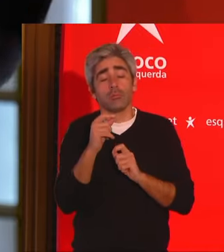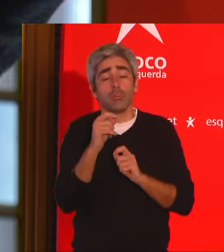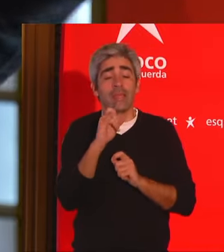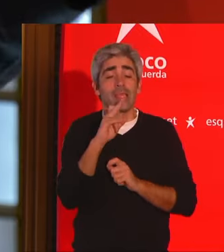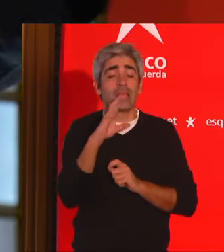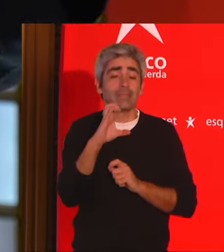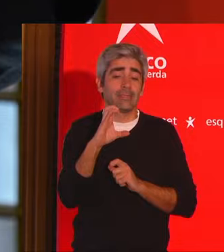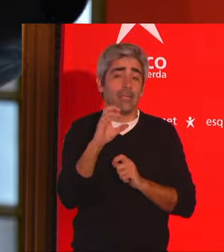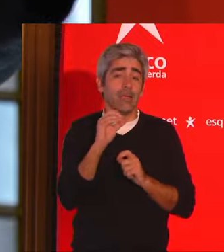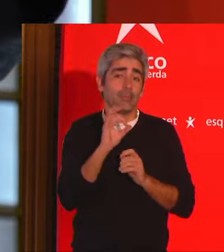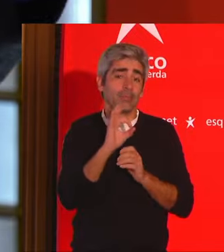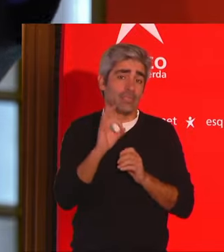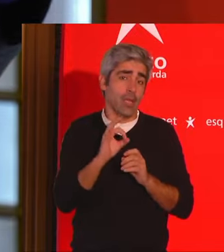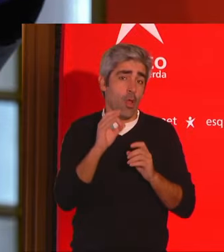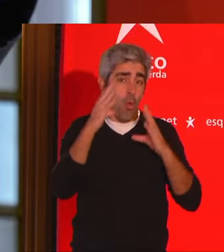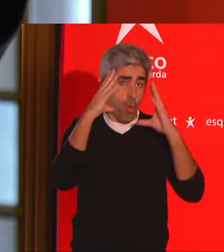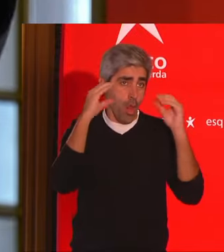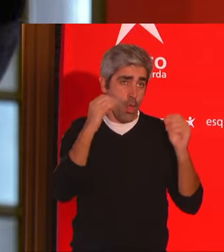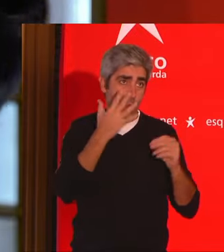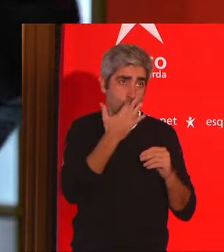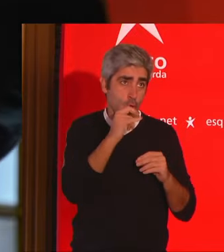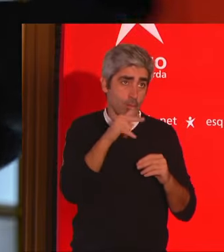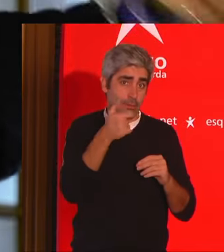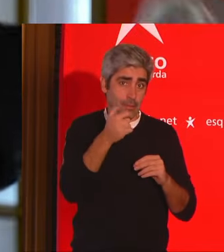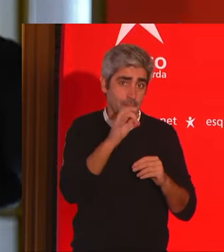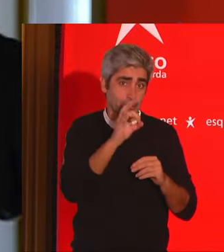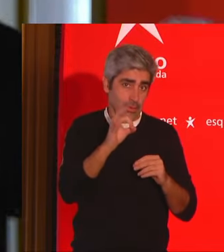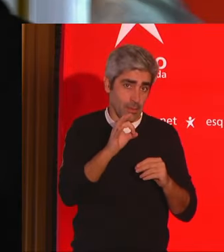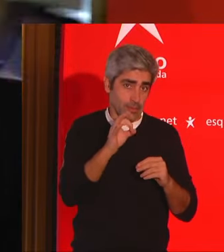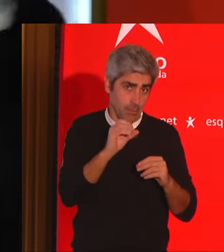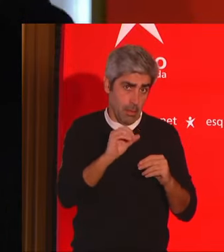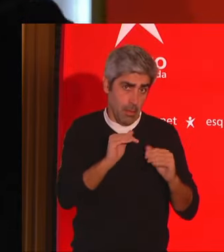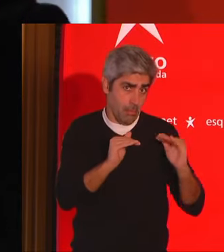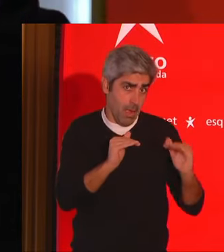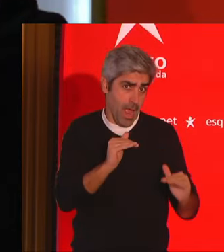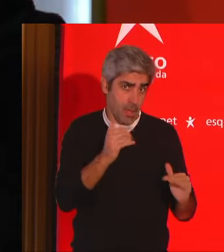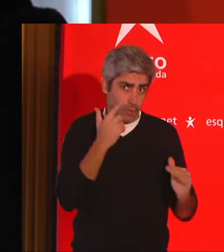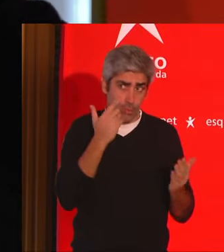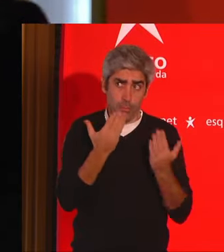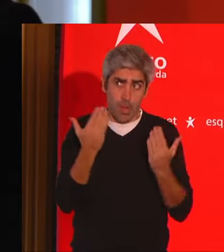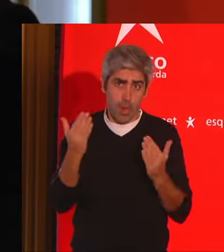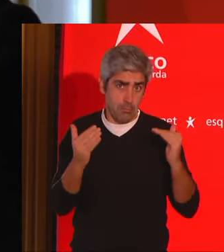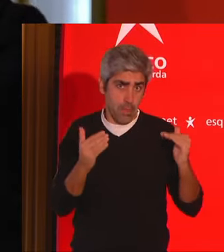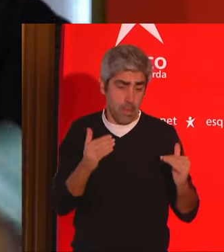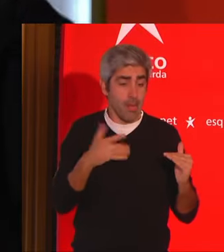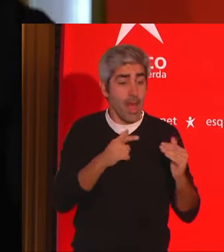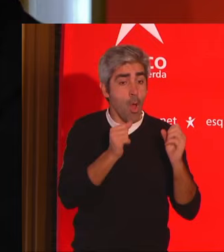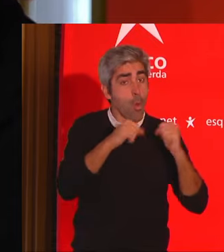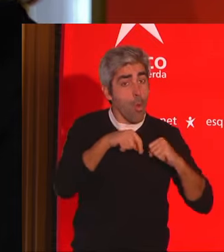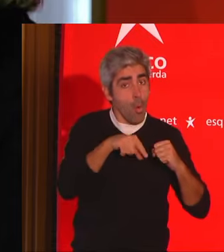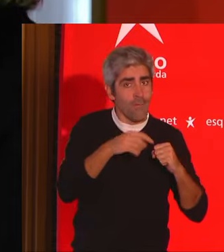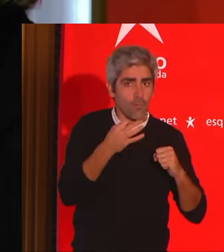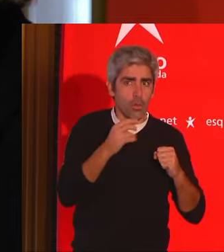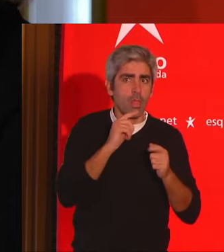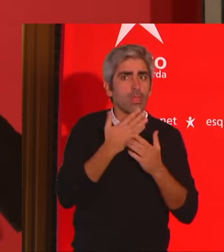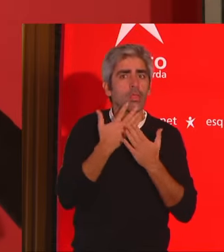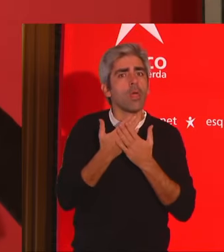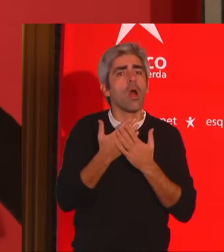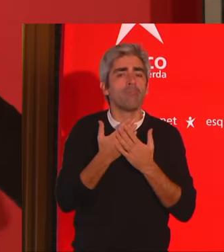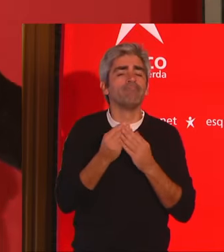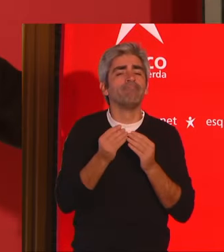já era, portanto, 12,5%, baixíssima, no entanto, através desses acordos, eles ficavam a